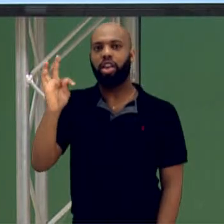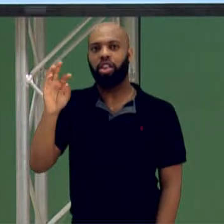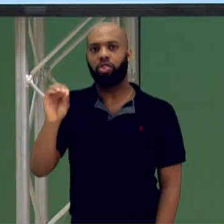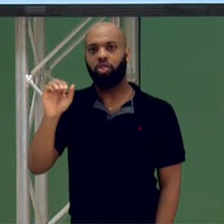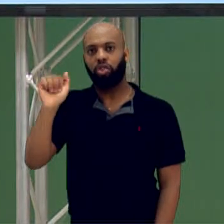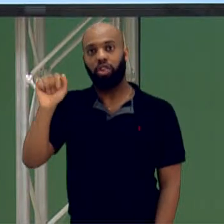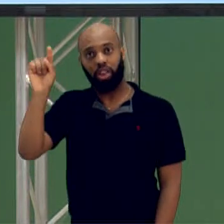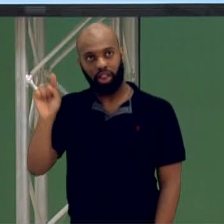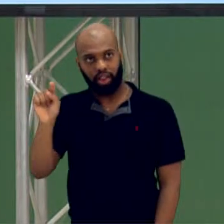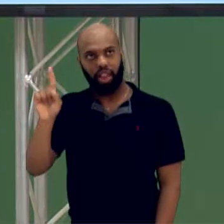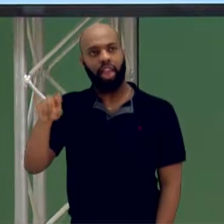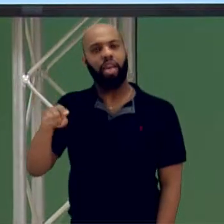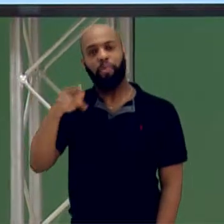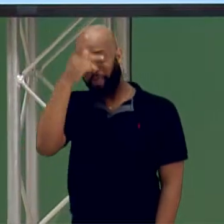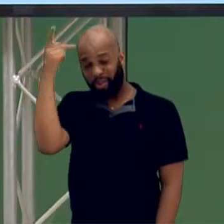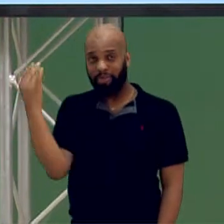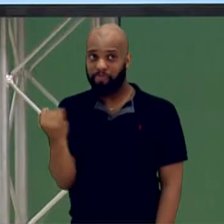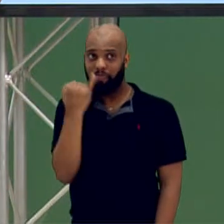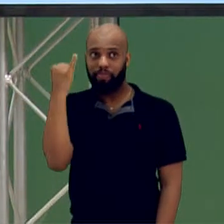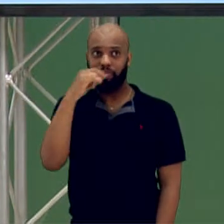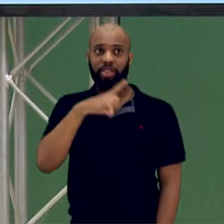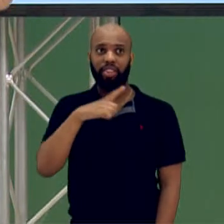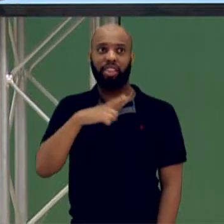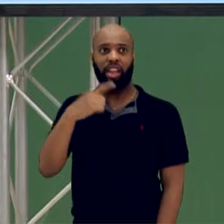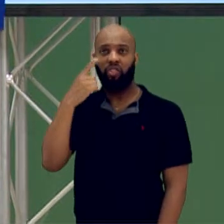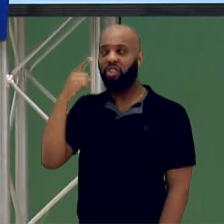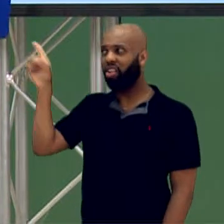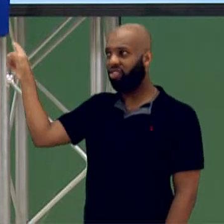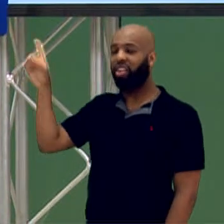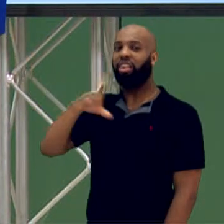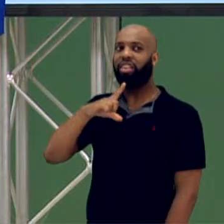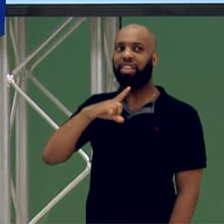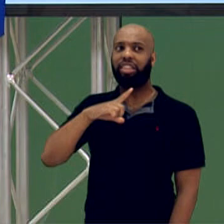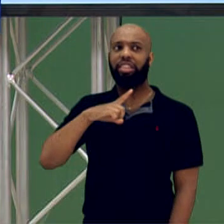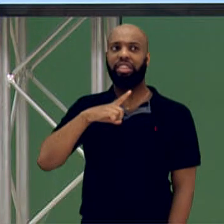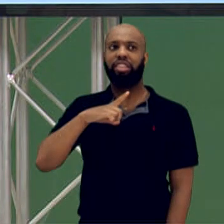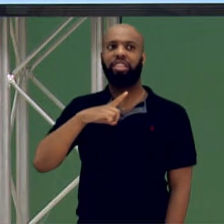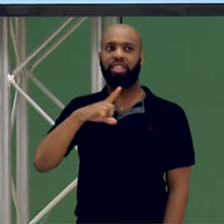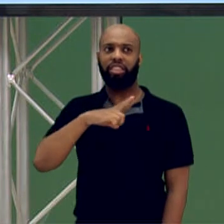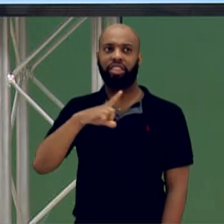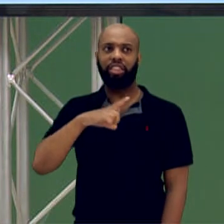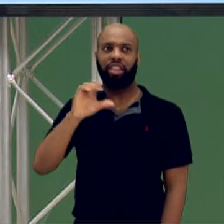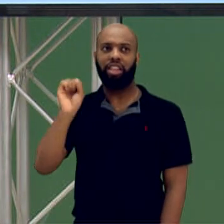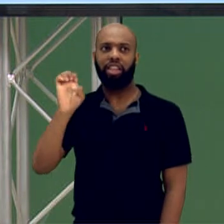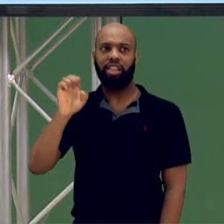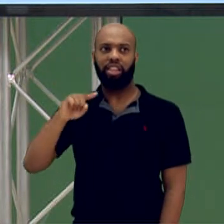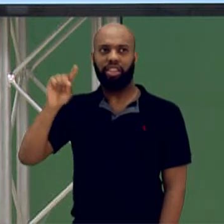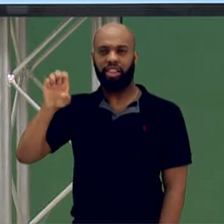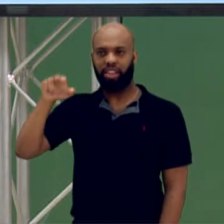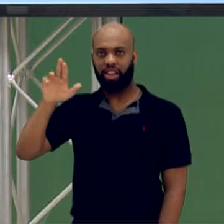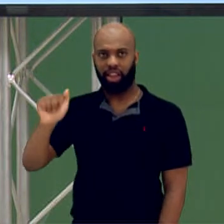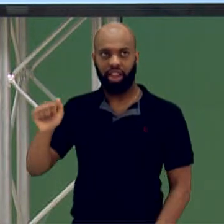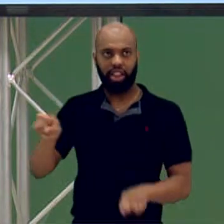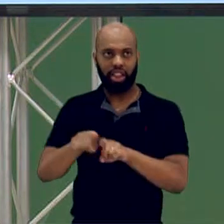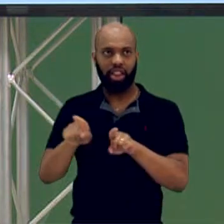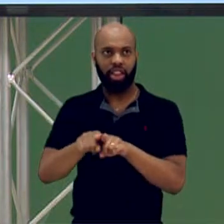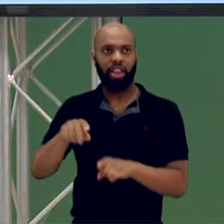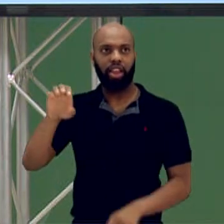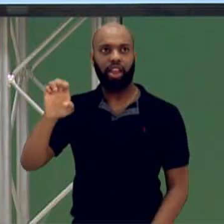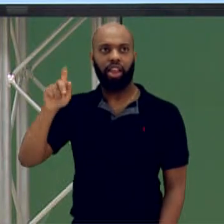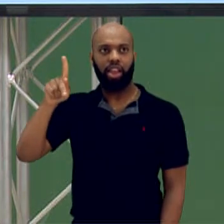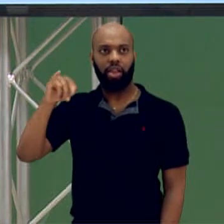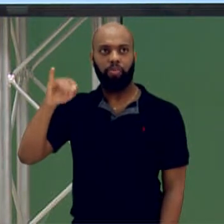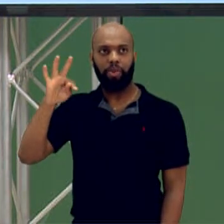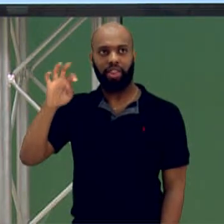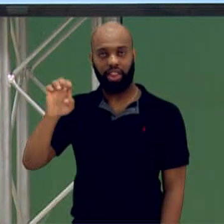grandes nomes da filosofia estoica. Sêneca, Epiteto, ou no seu livro, no seu material didático, pode estar escrito